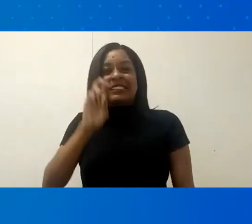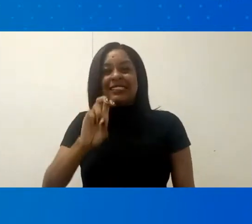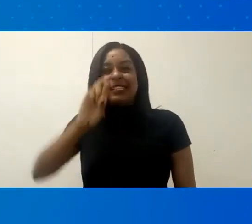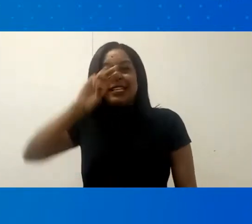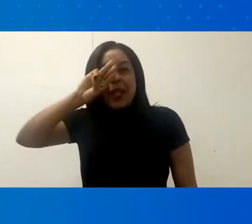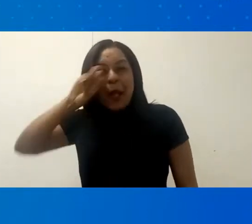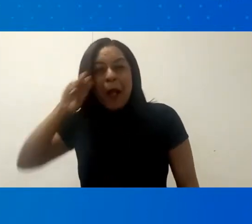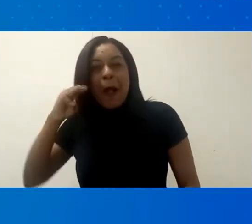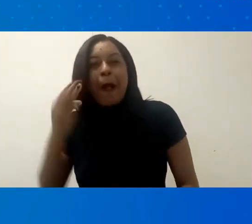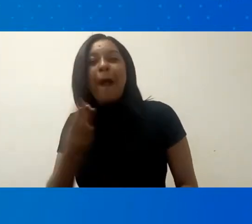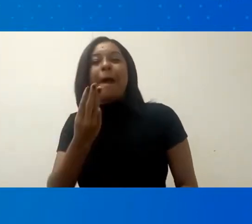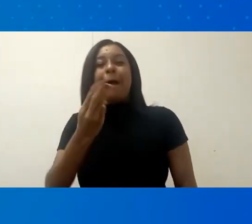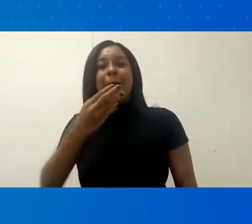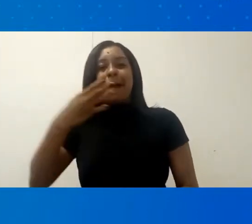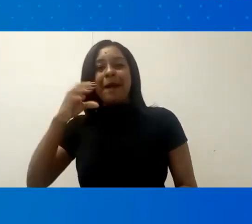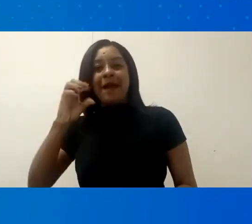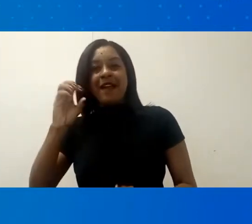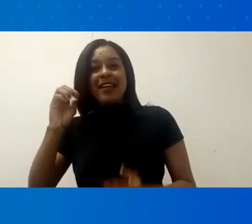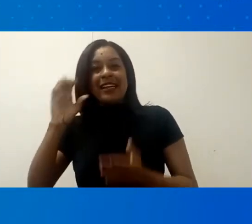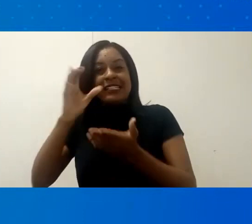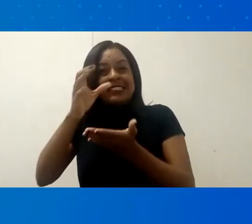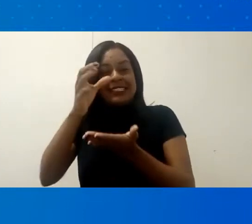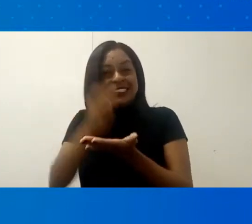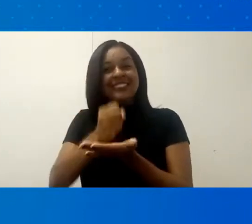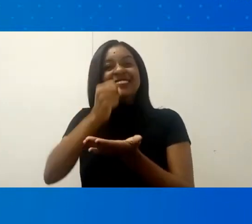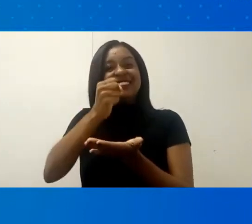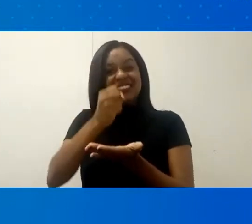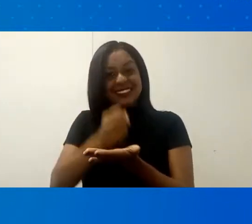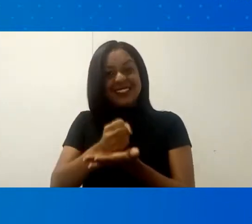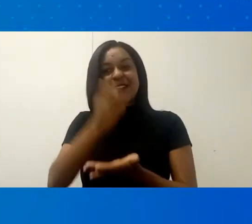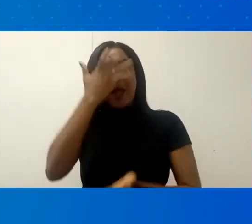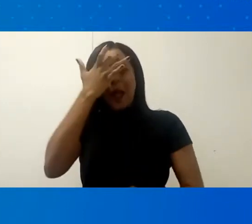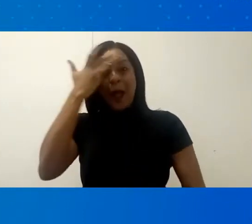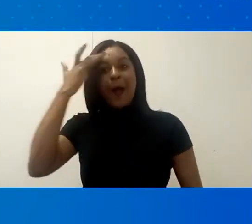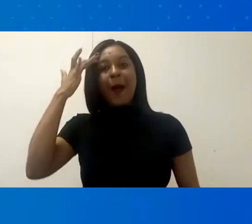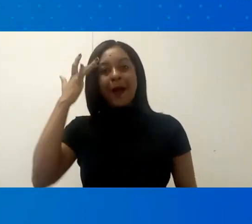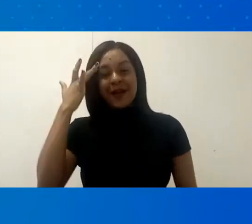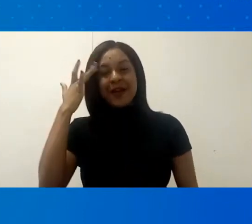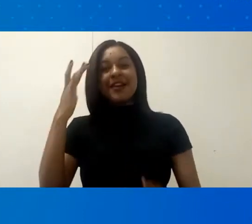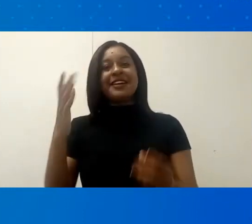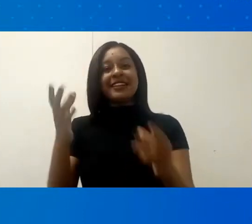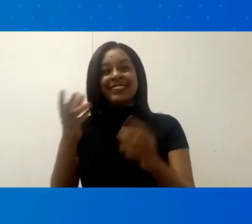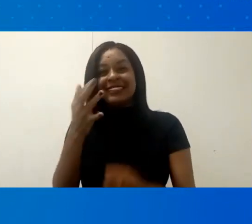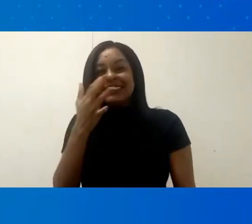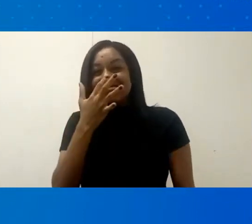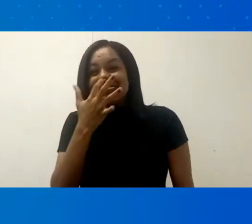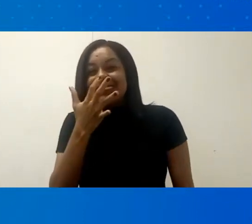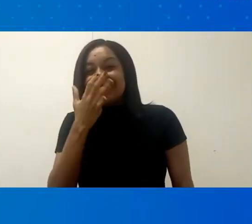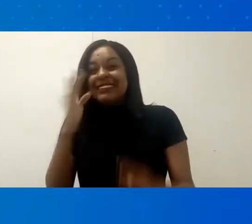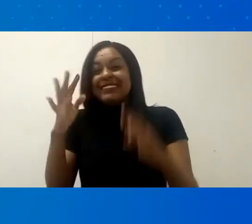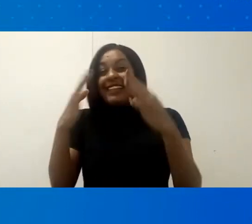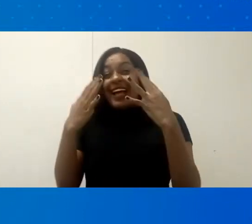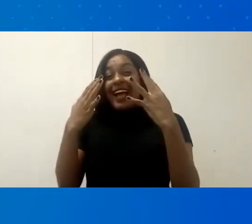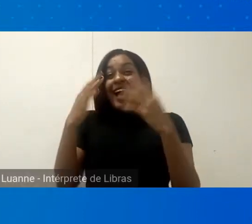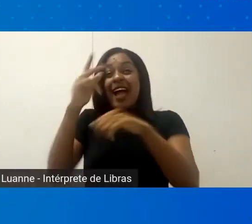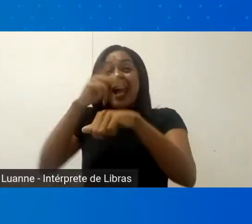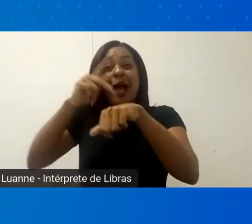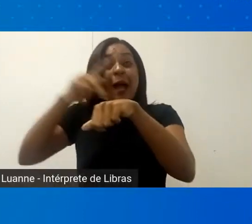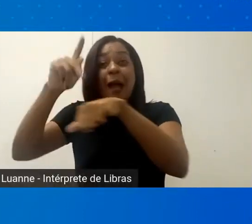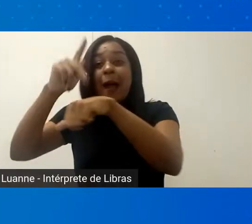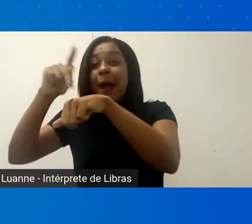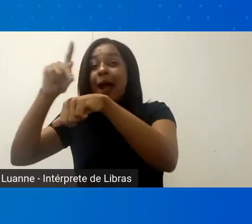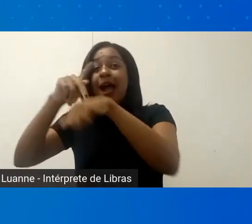com pessoas que estamos assistindo da Angola Portugal Espanha Chile